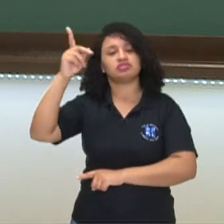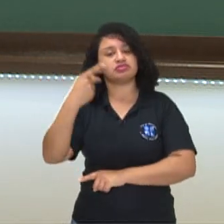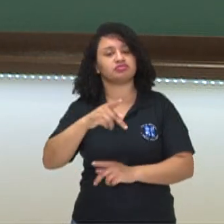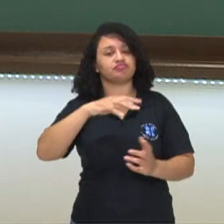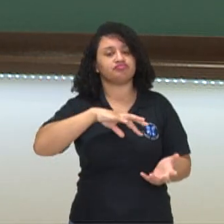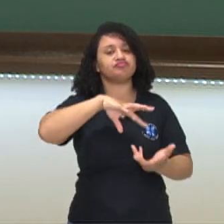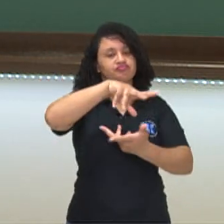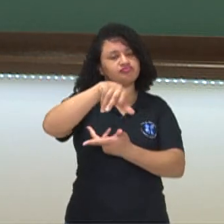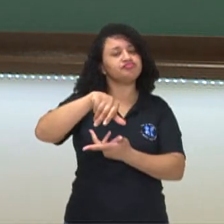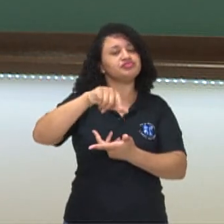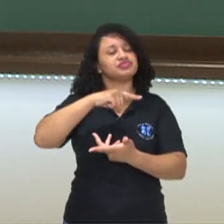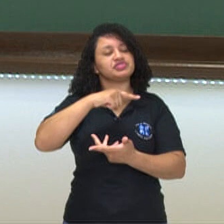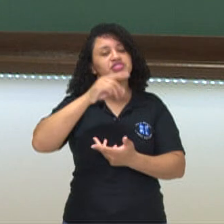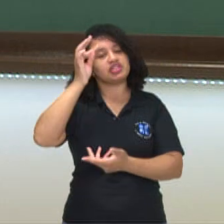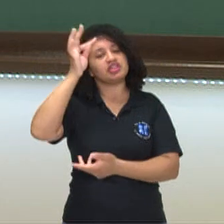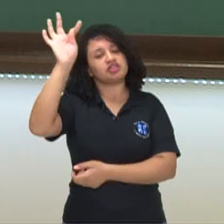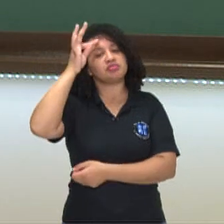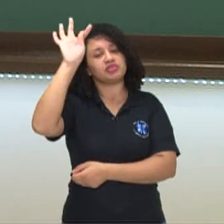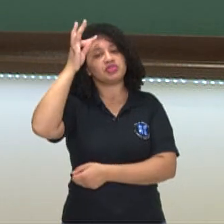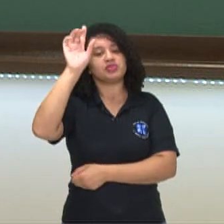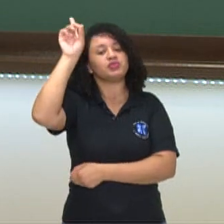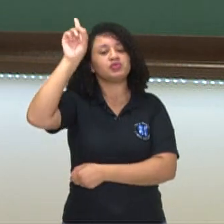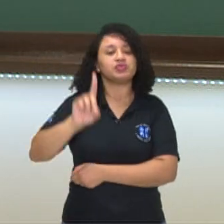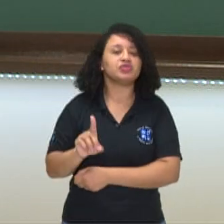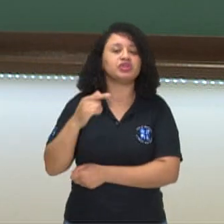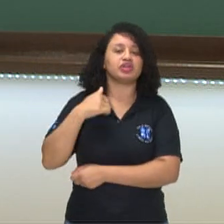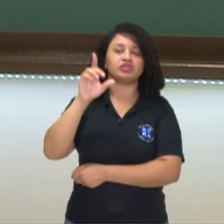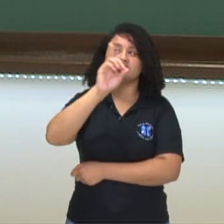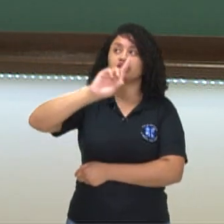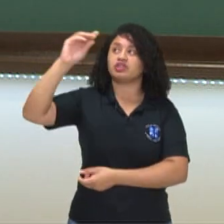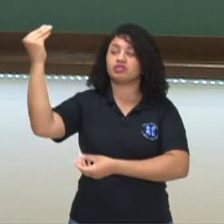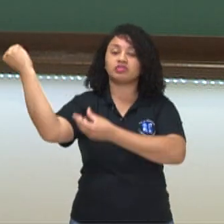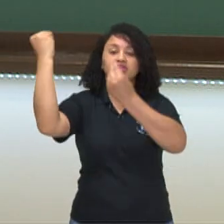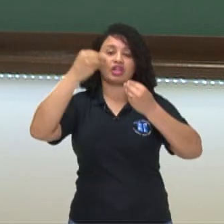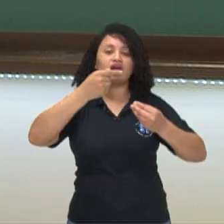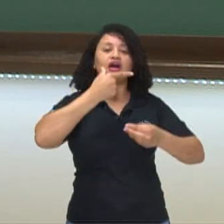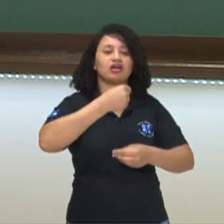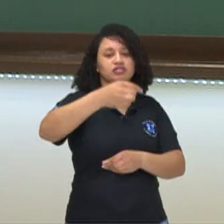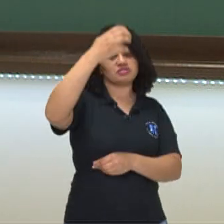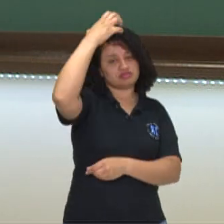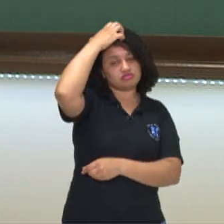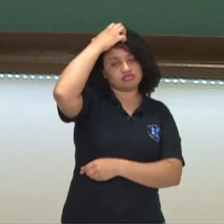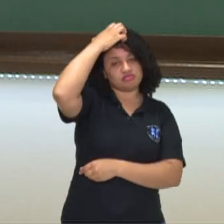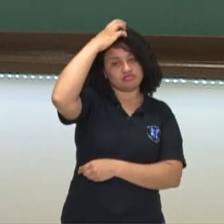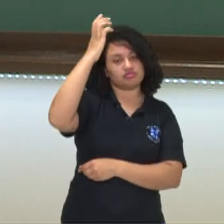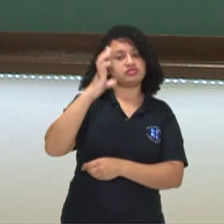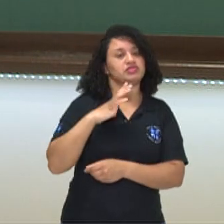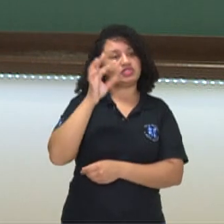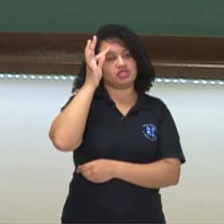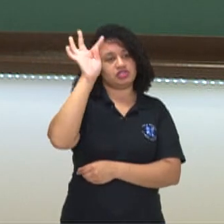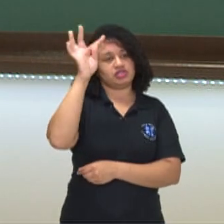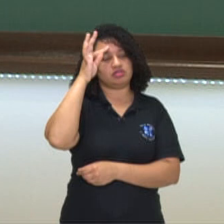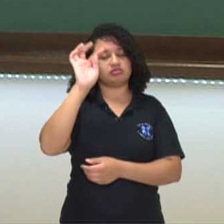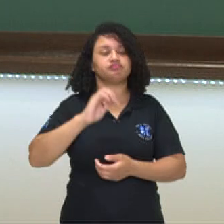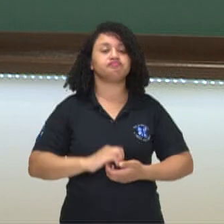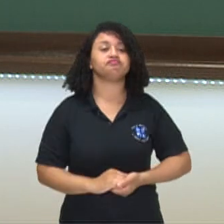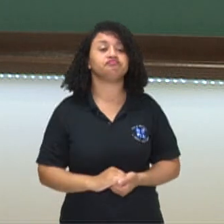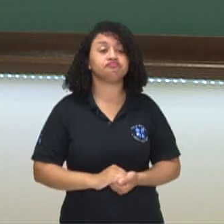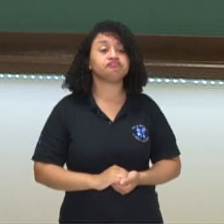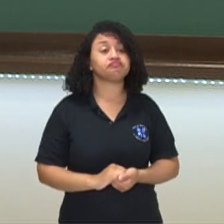Então eles têm uma teoria do direito divino dos reis, Jean Bodin e Jacques Bossuet. E aqui